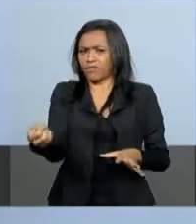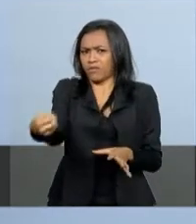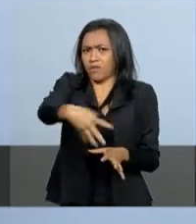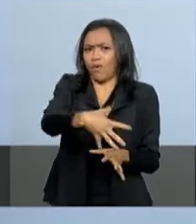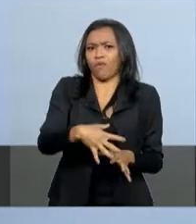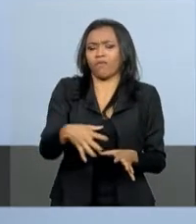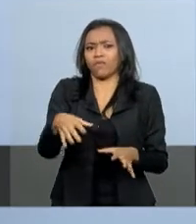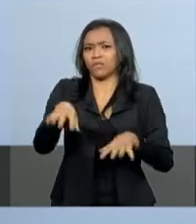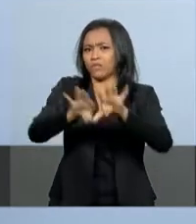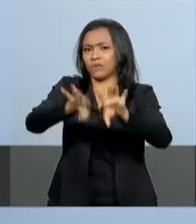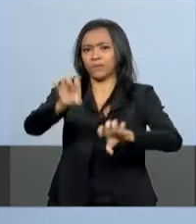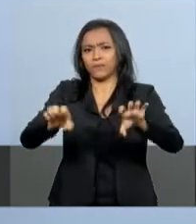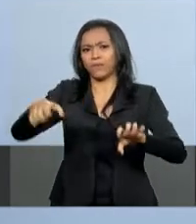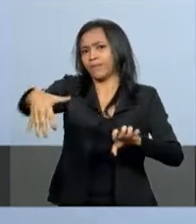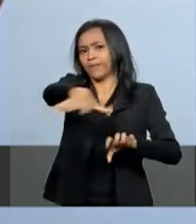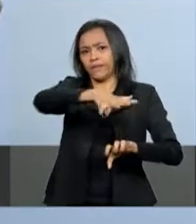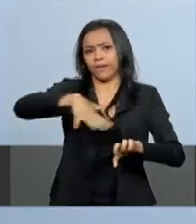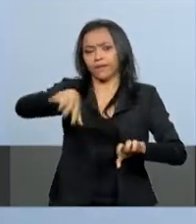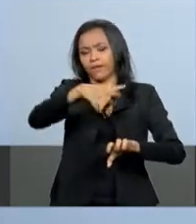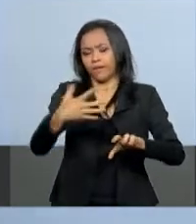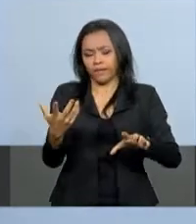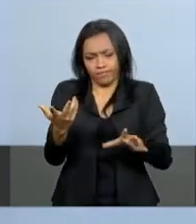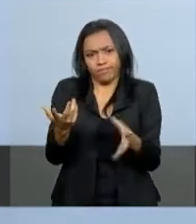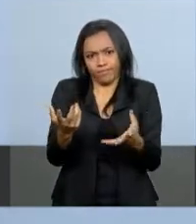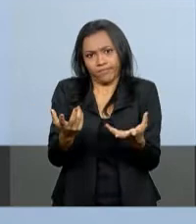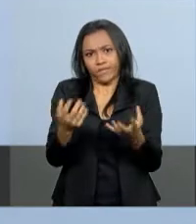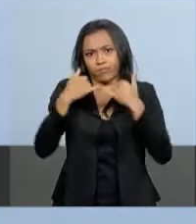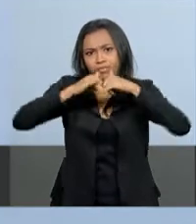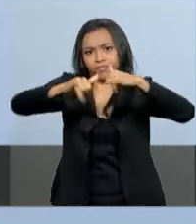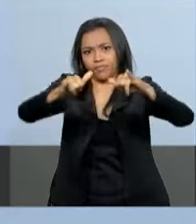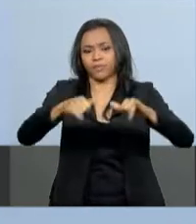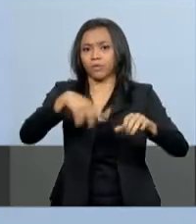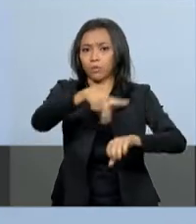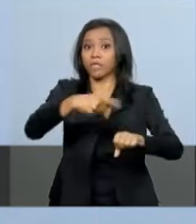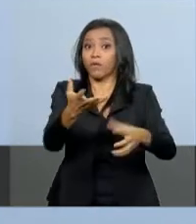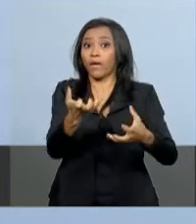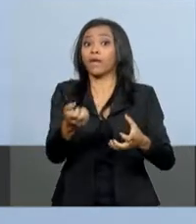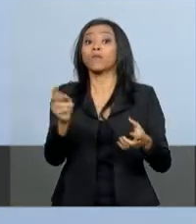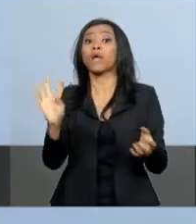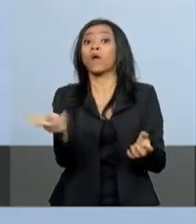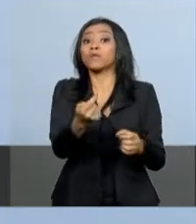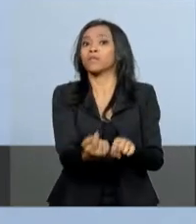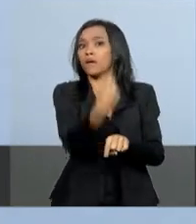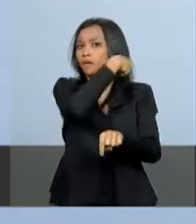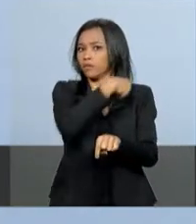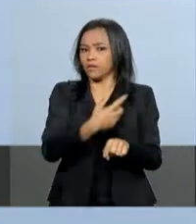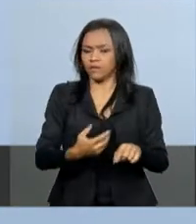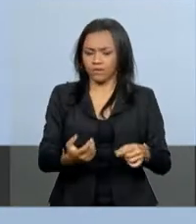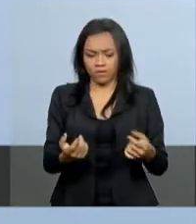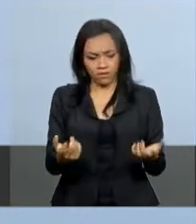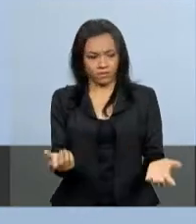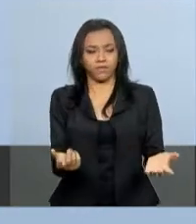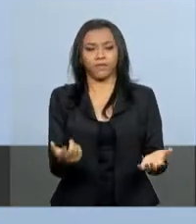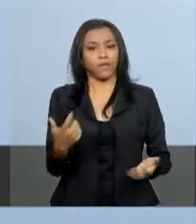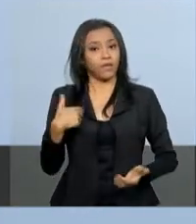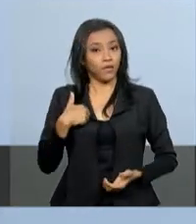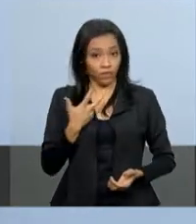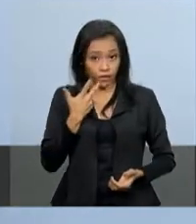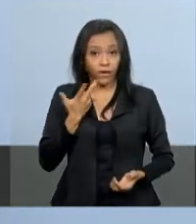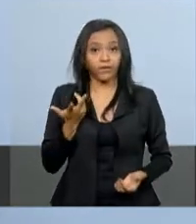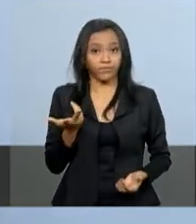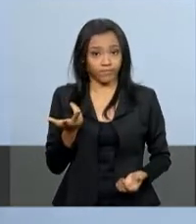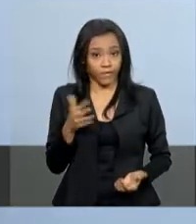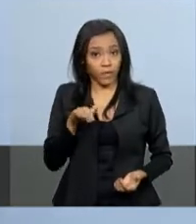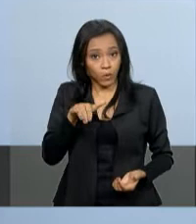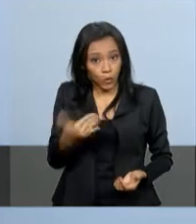elétrico no país eu quero o que acontecia antes então digo eu e direi no exterior quando lá